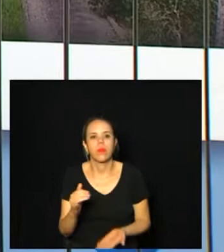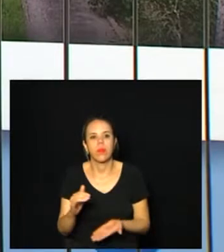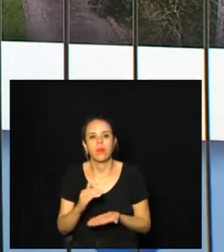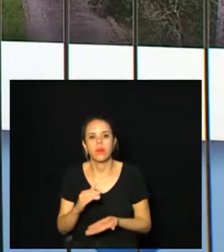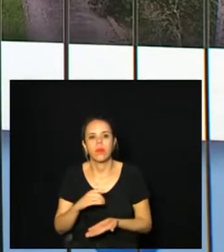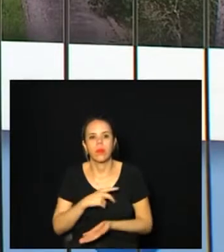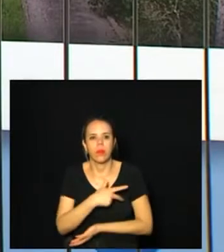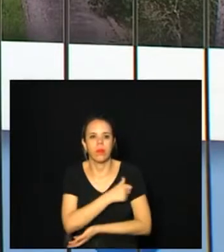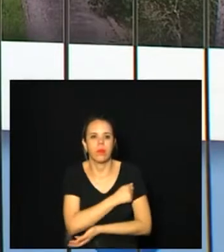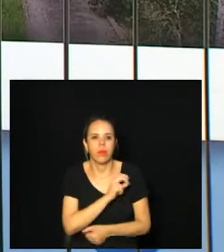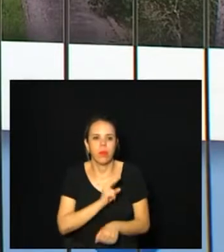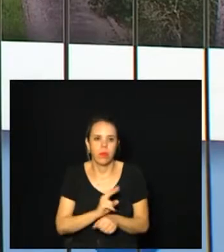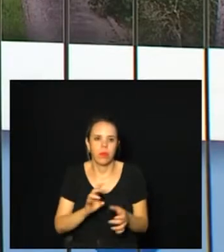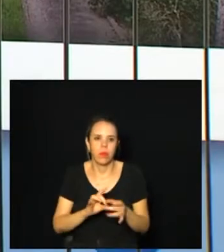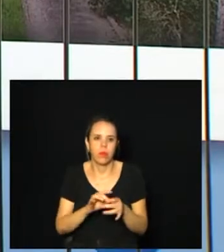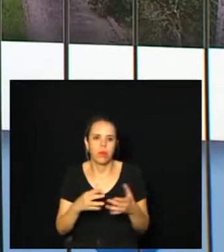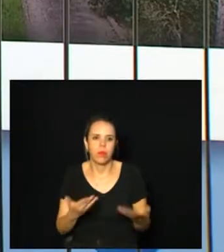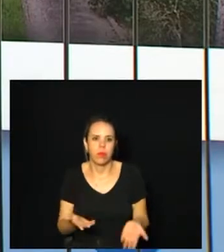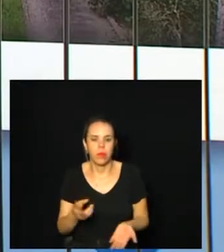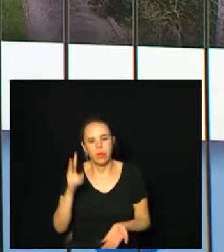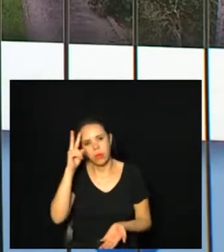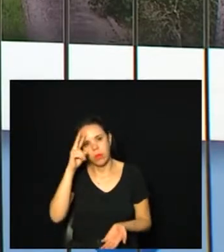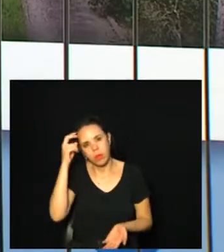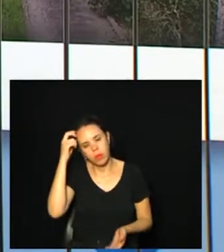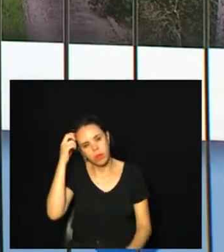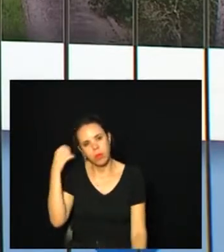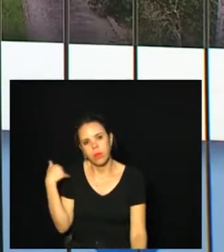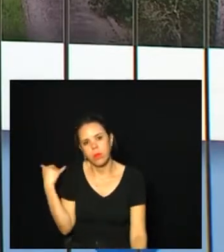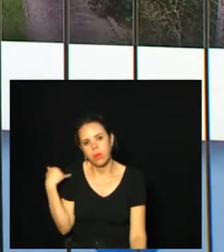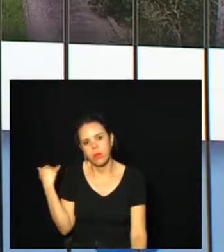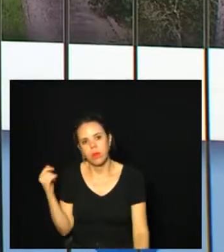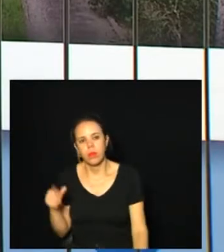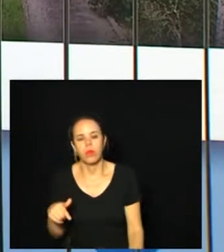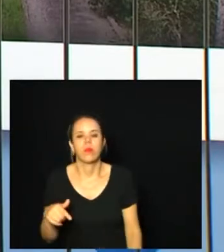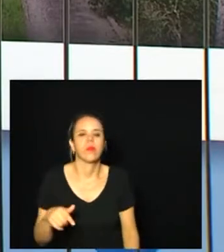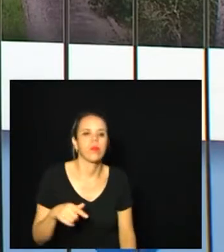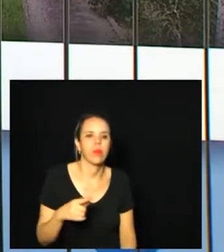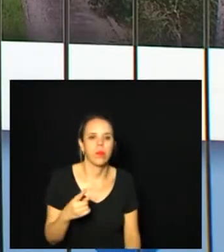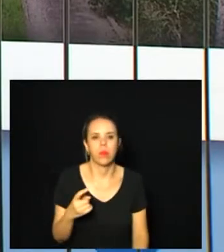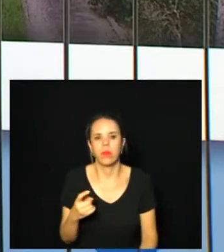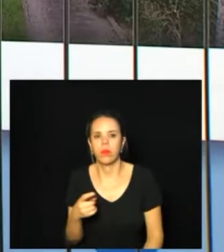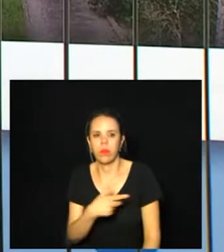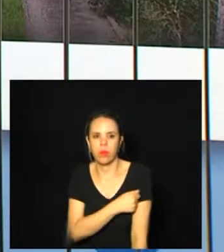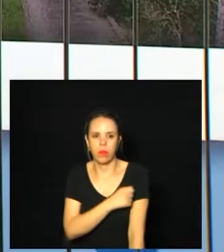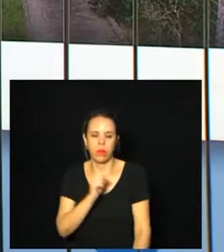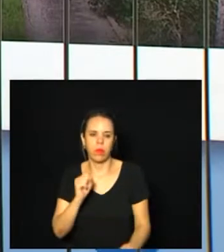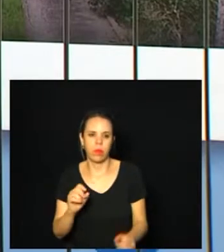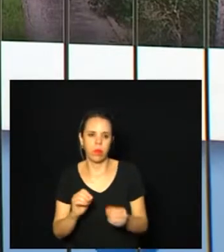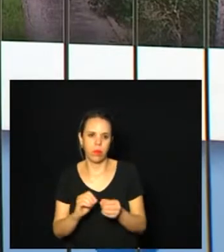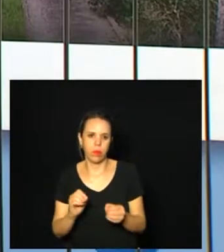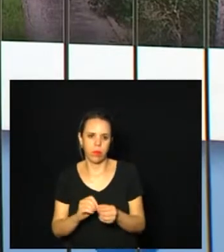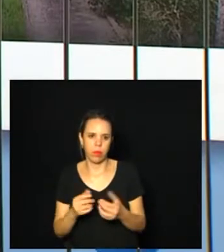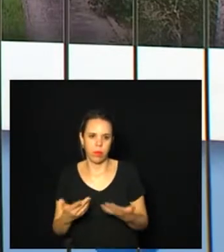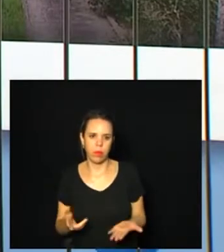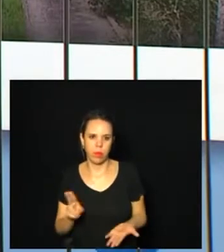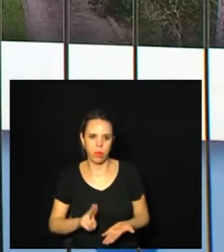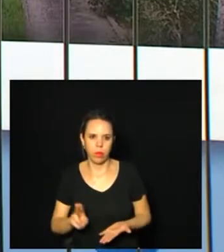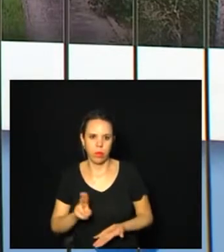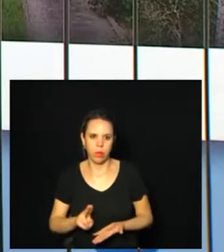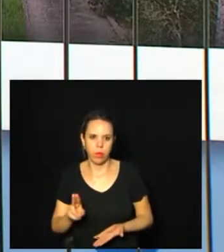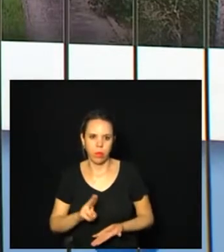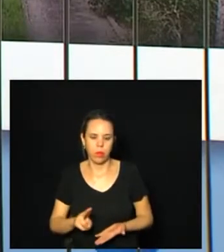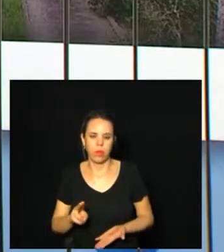um imunizante disponível. A gente lembra que essa faixa etária, o único imunizante que pode ser aí usado é